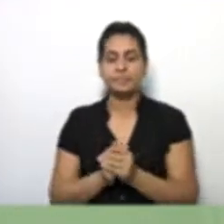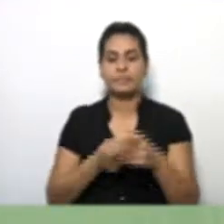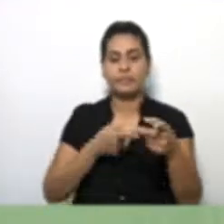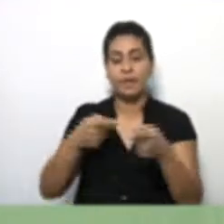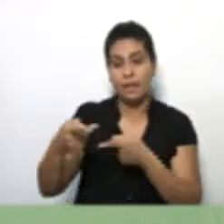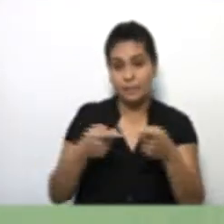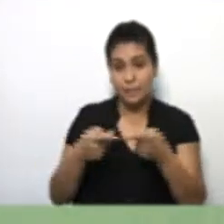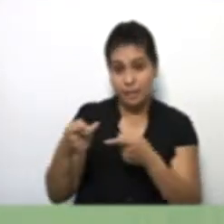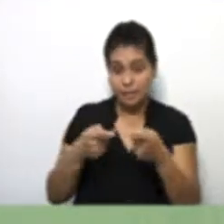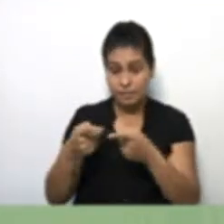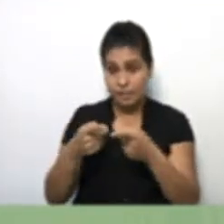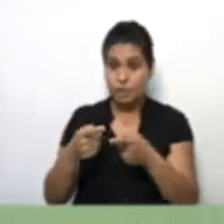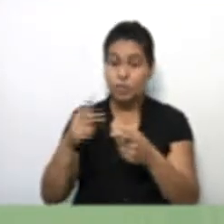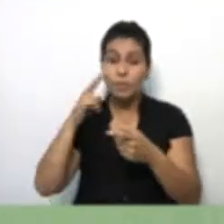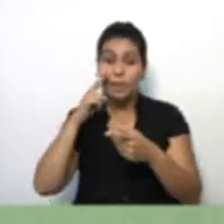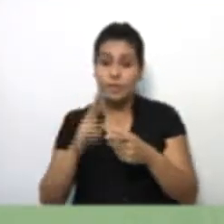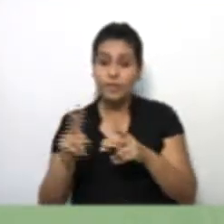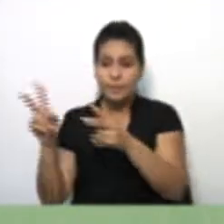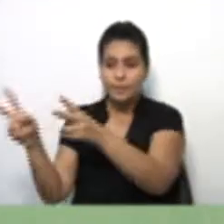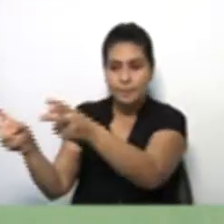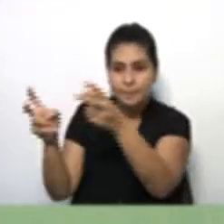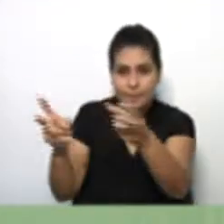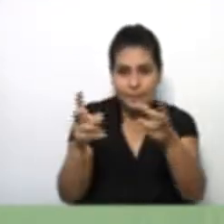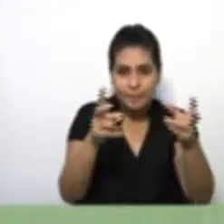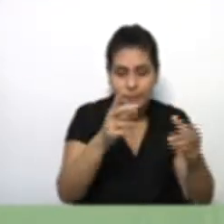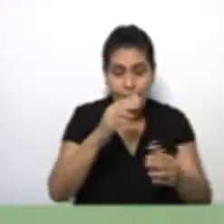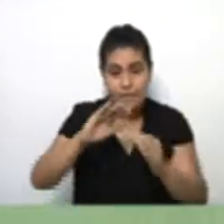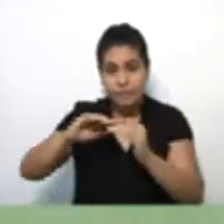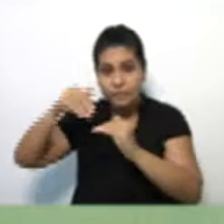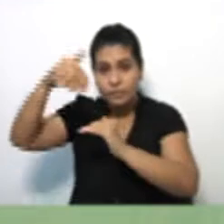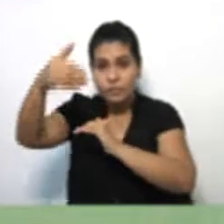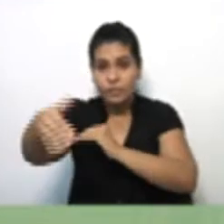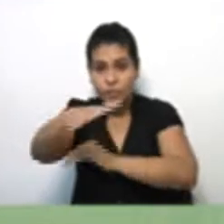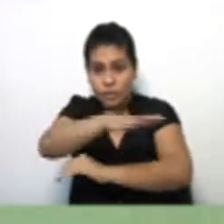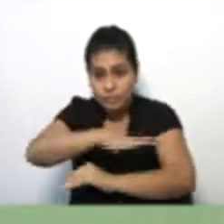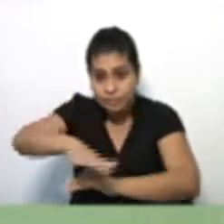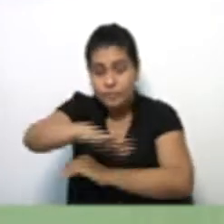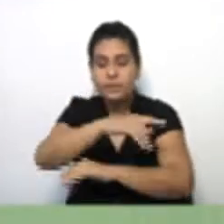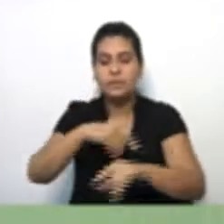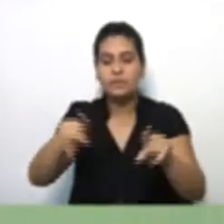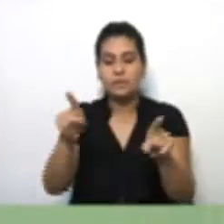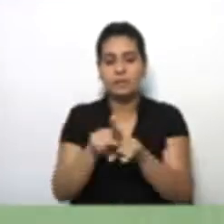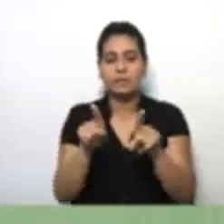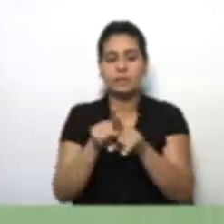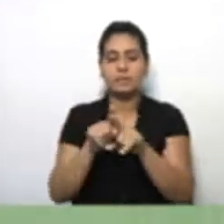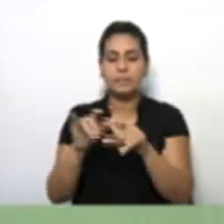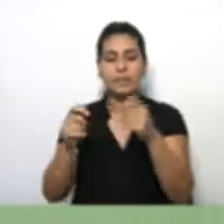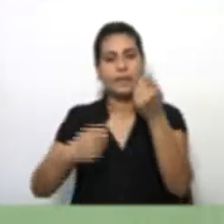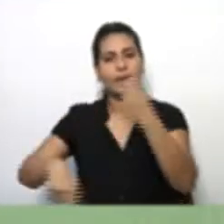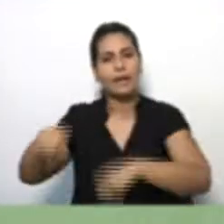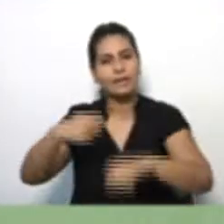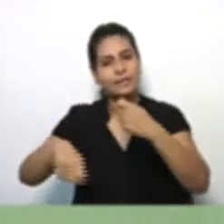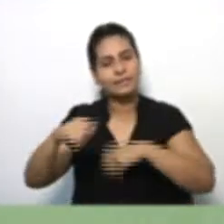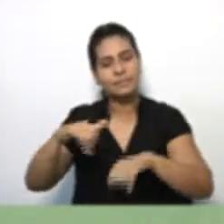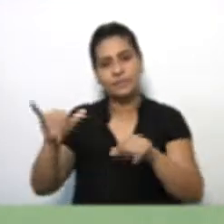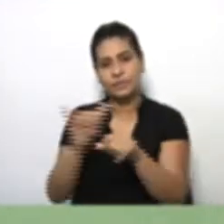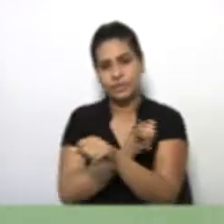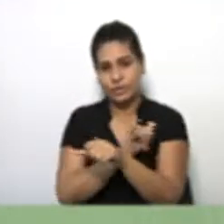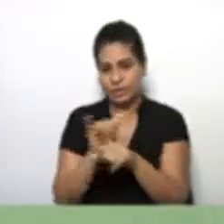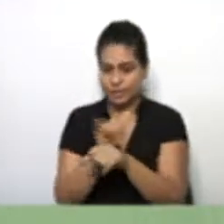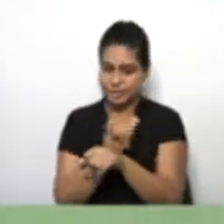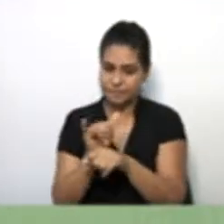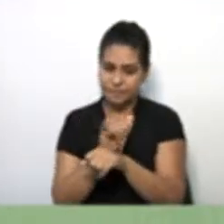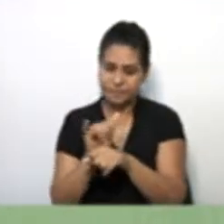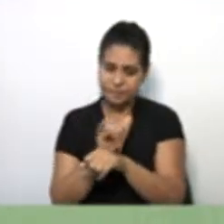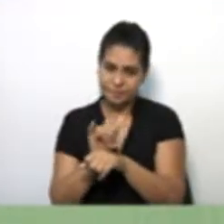Planejamento orientado para o exterior, que você começa a analisar todas as variáveis externas. E também você começa a administrar todos esses